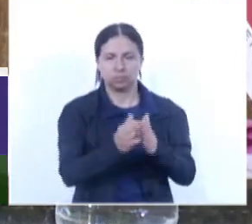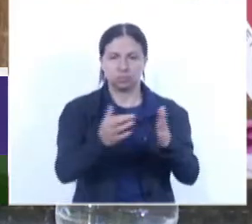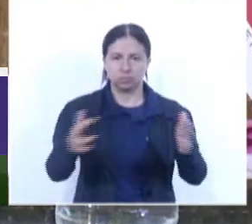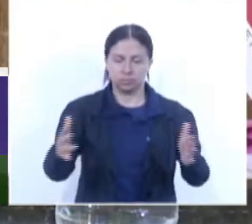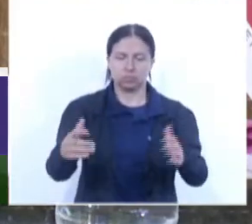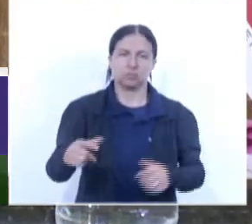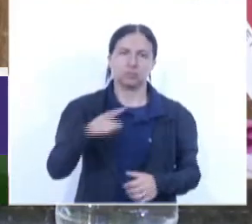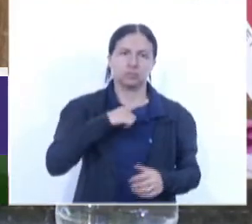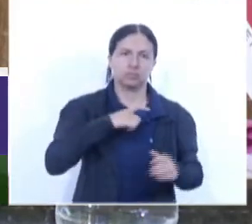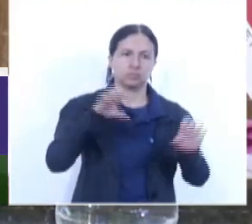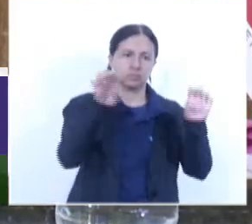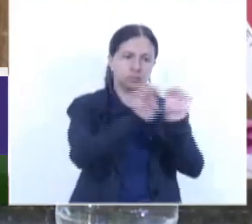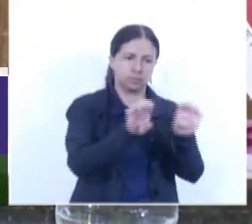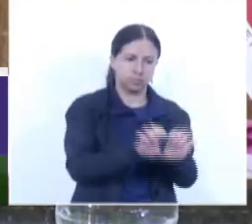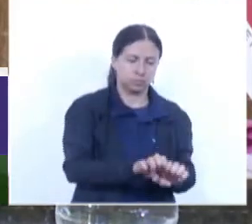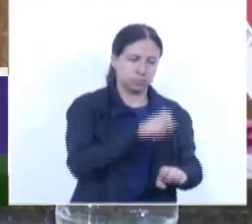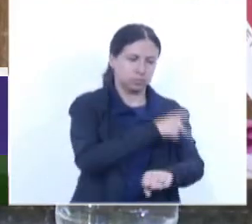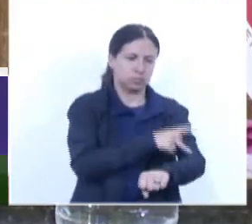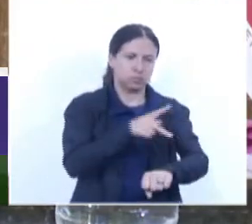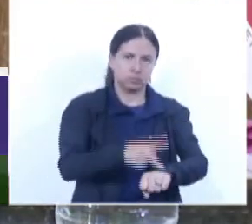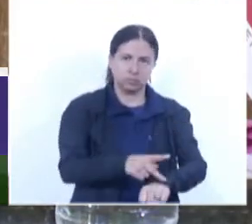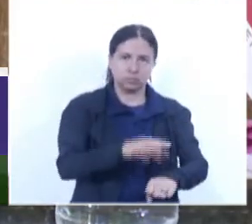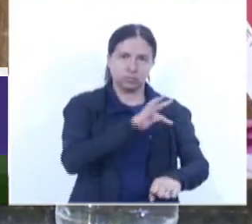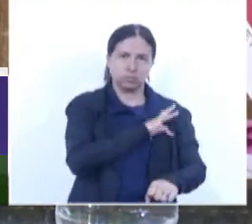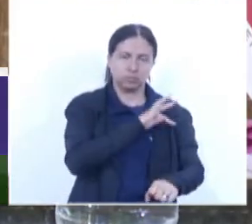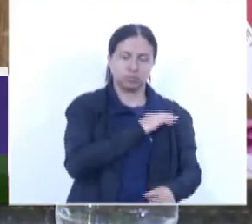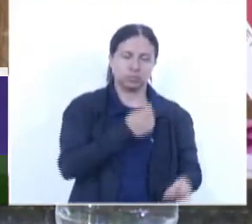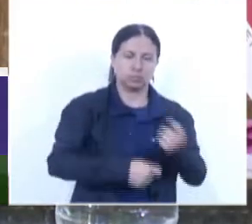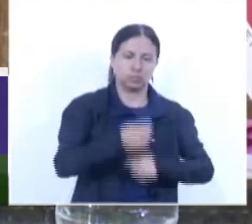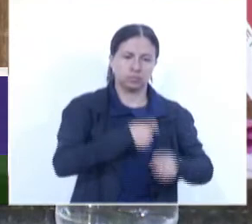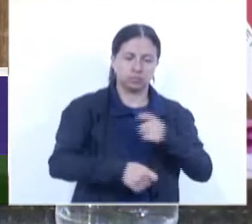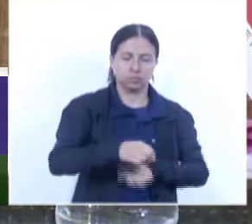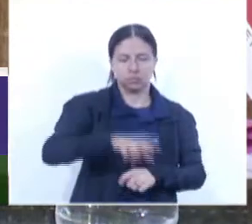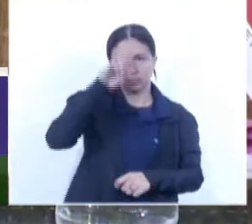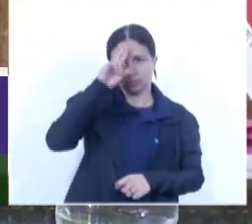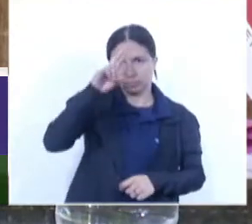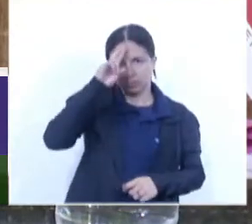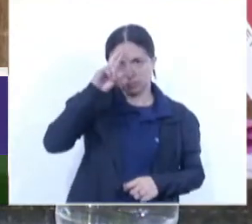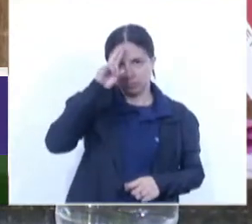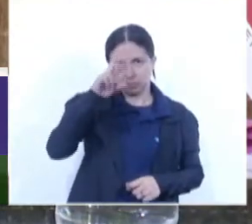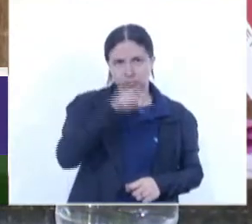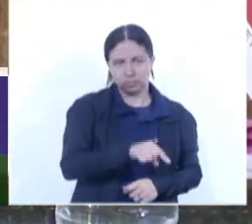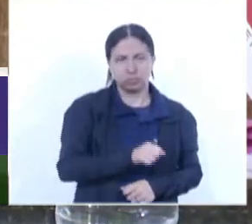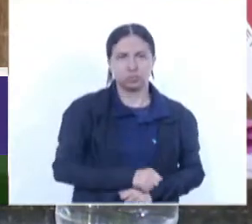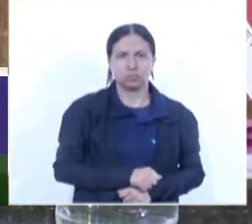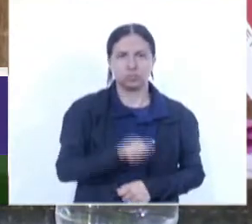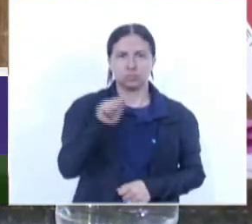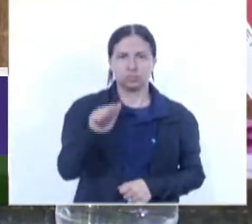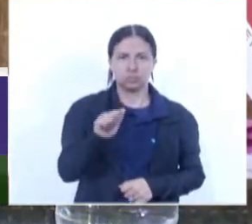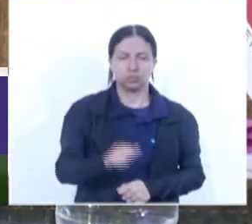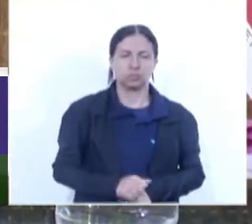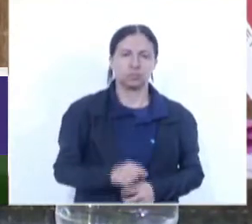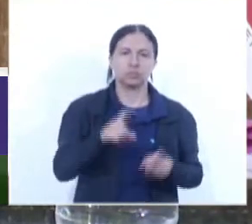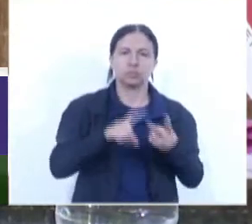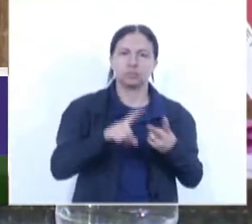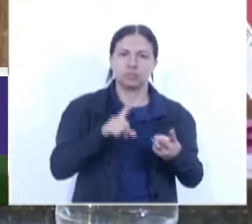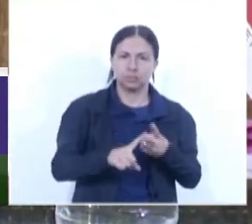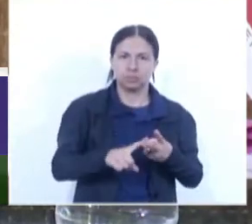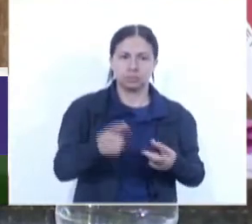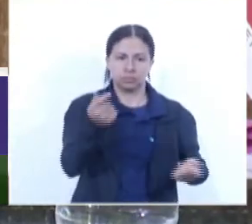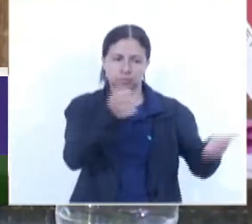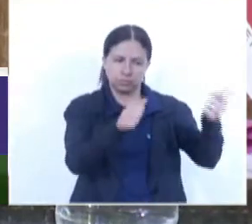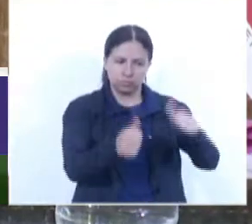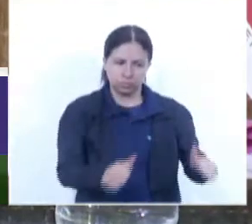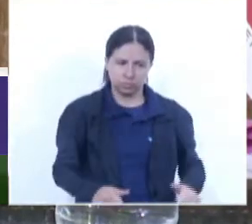administrativa a um diretor da Escola Municipal dente elogia a letra B2 analistas pedagógicos C2